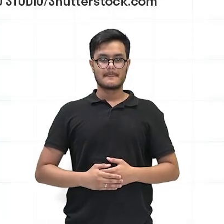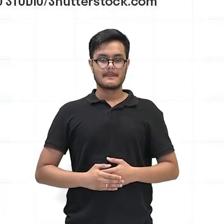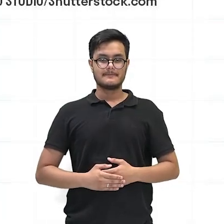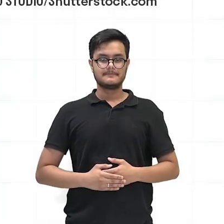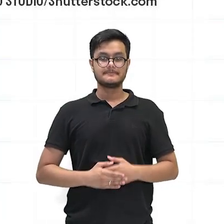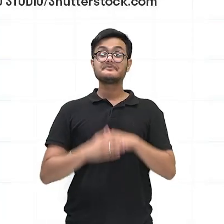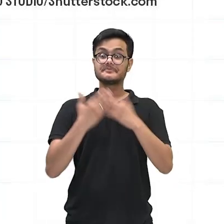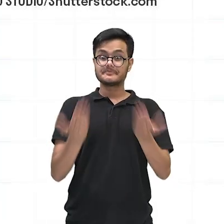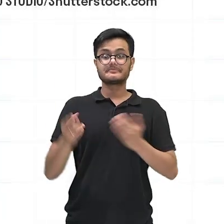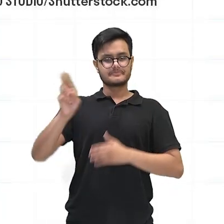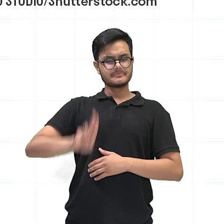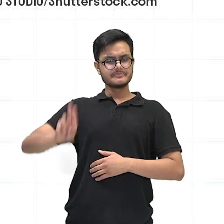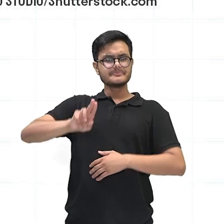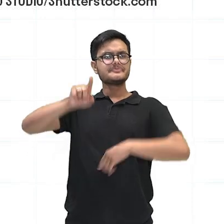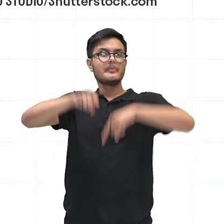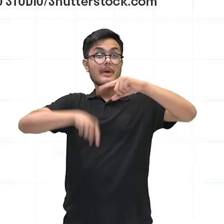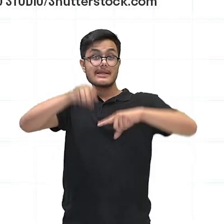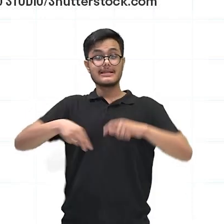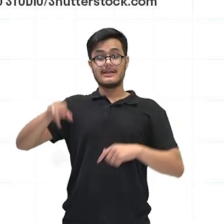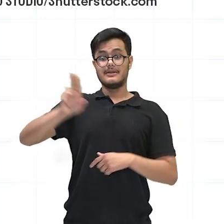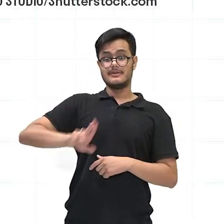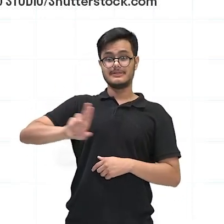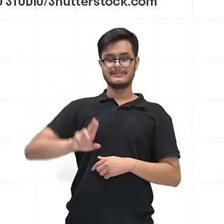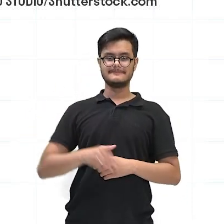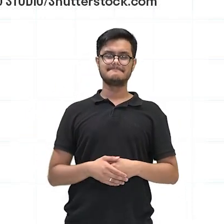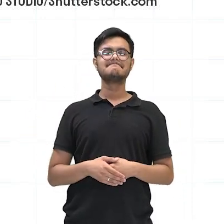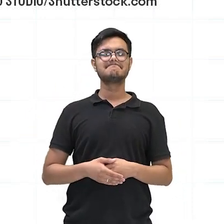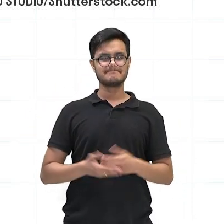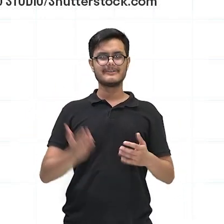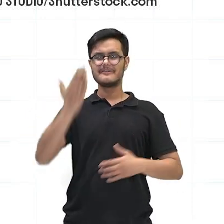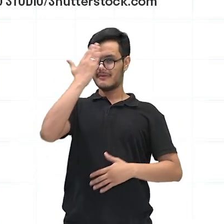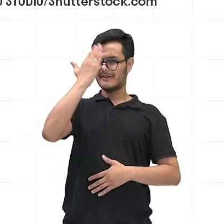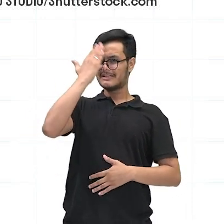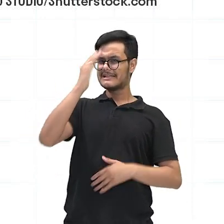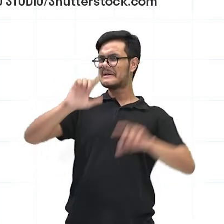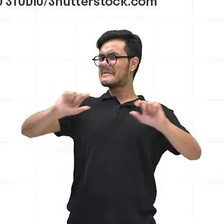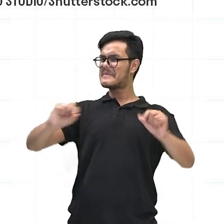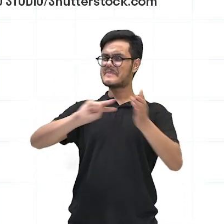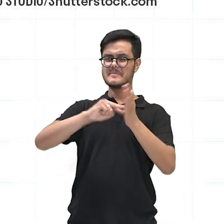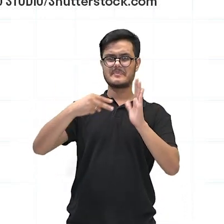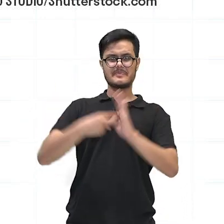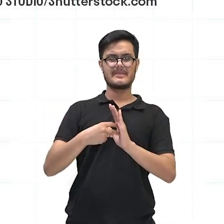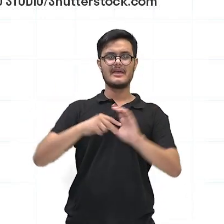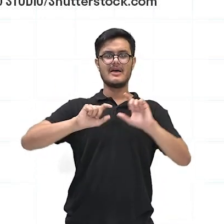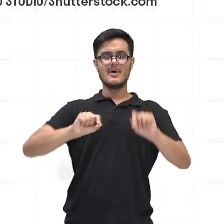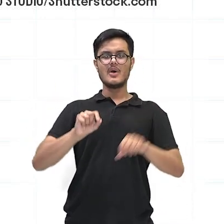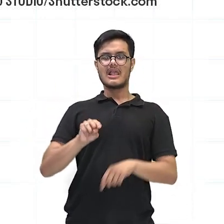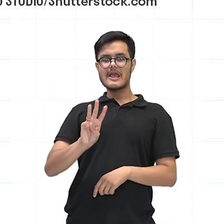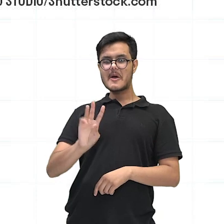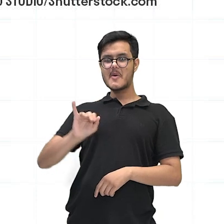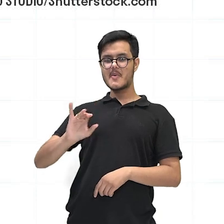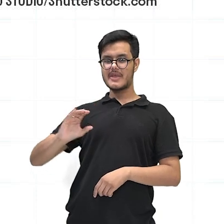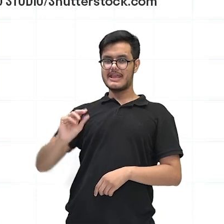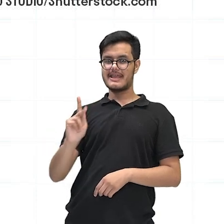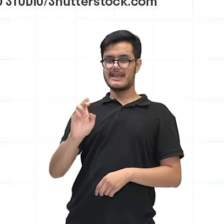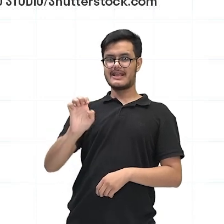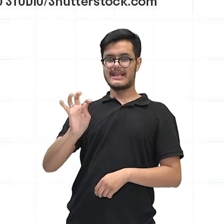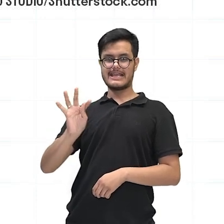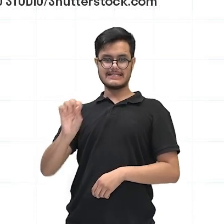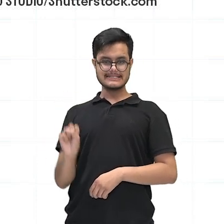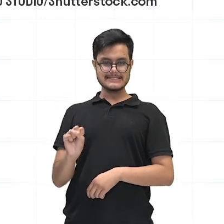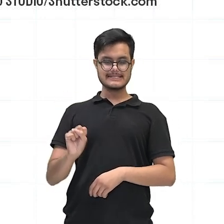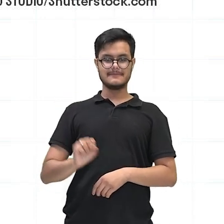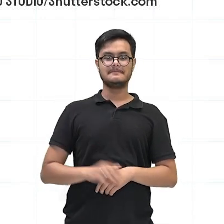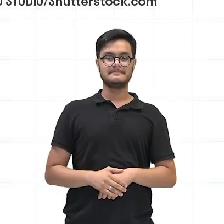Vamos ver os equipamentos. Agora sim vocês vão saber o que são os wickets. Então, olha só. No